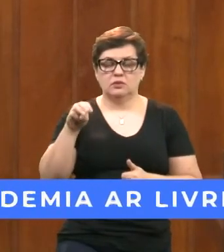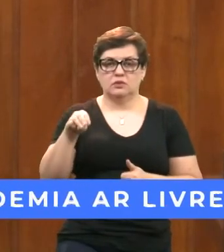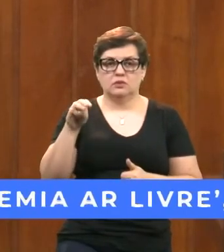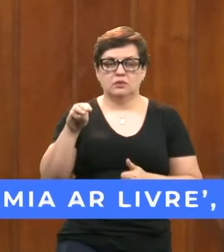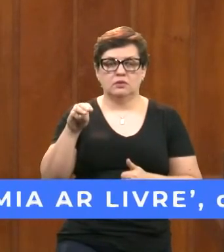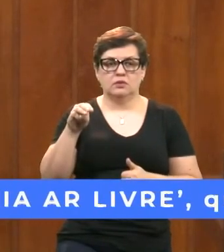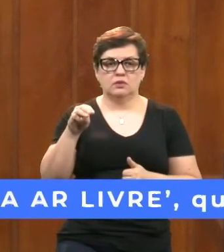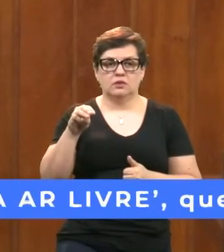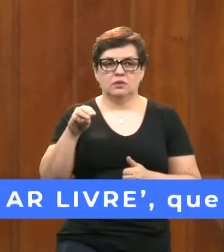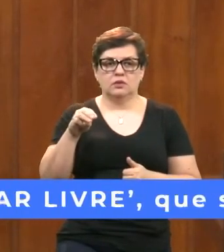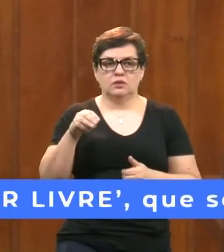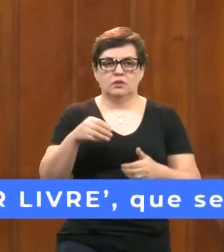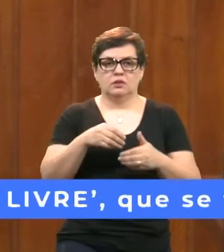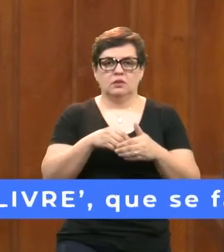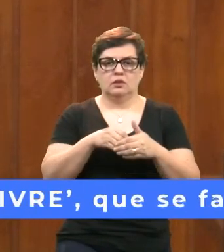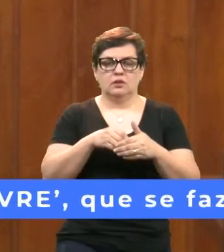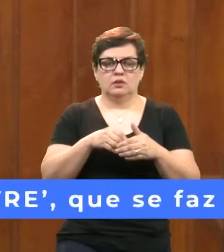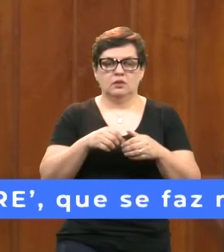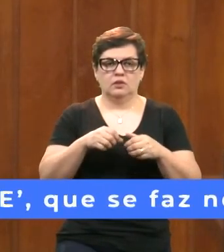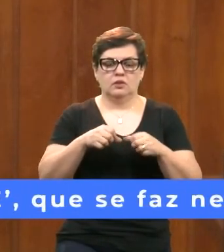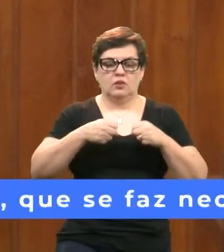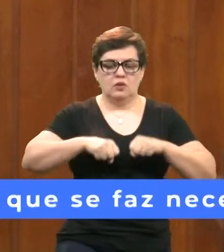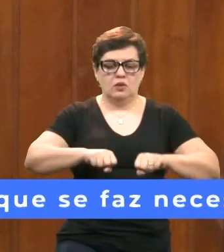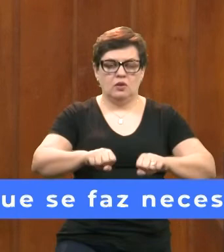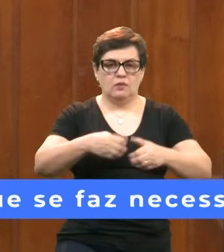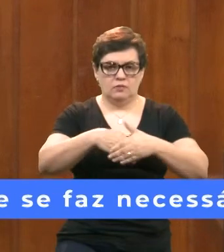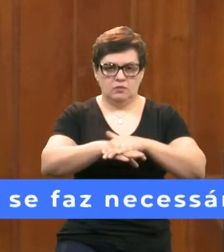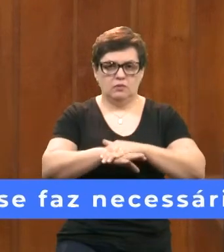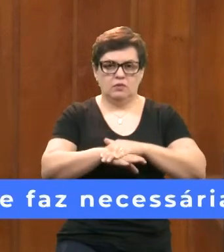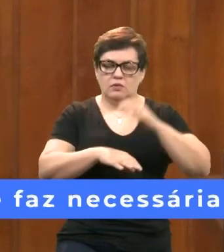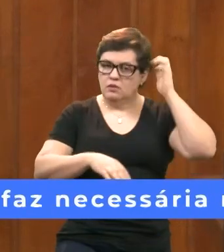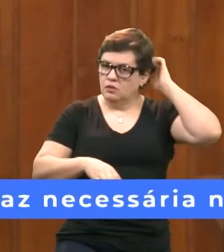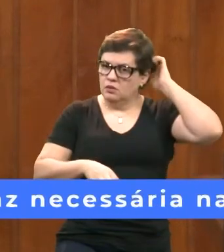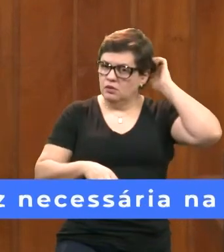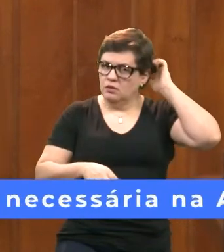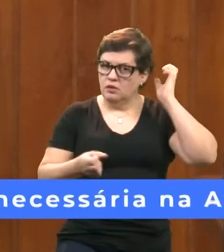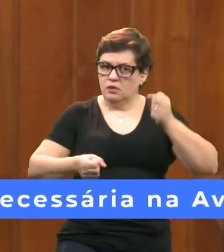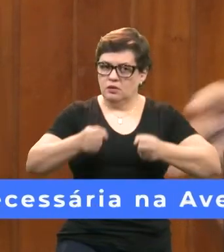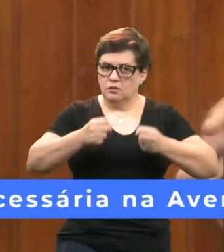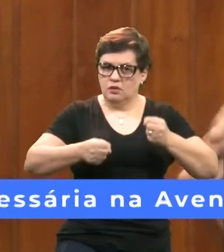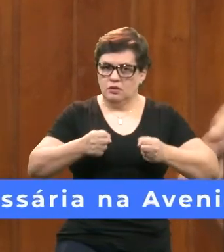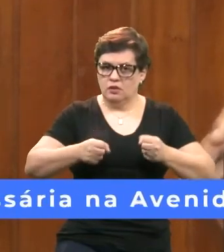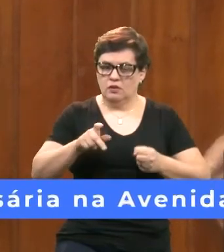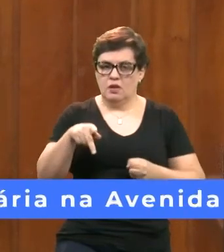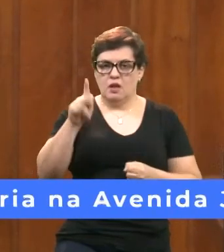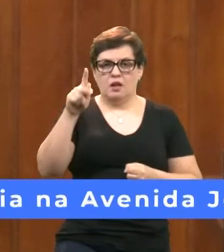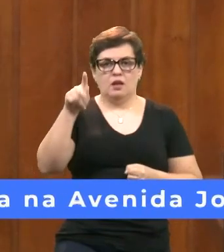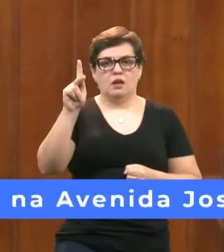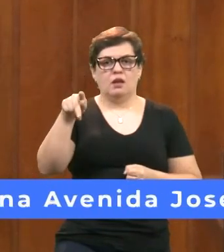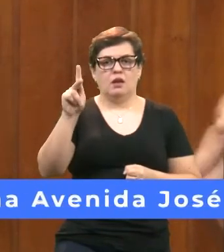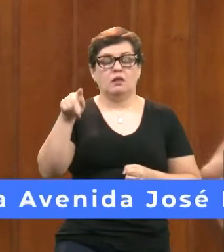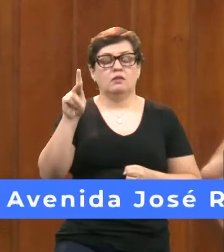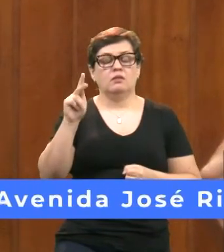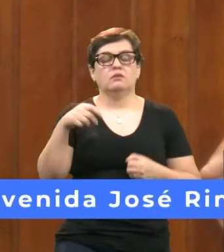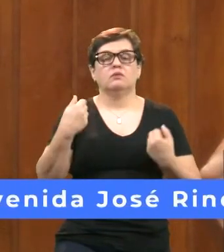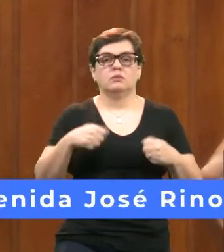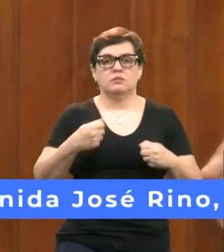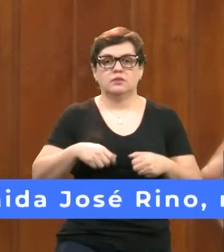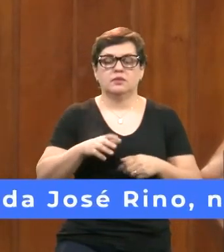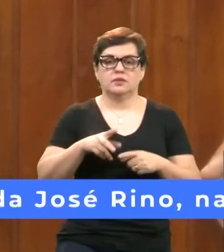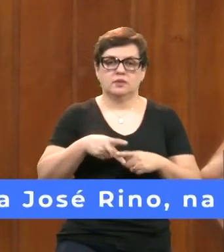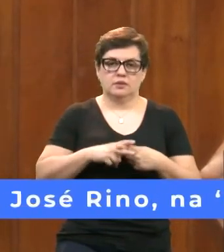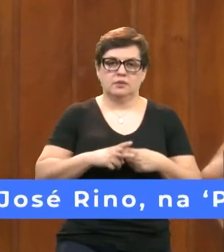no estacionamento do supermercado de Kawakami, já está bem danificada com o tempo, precisa de uma